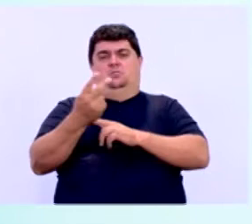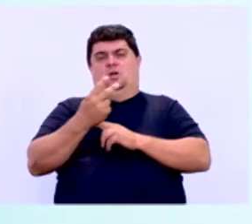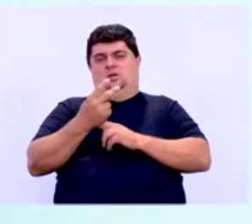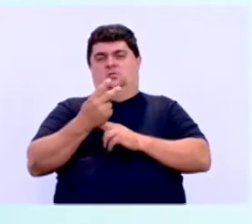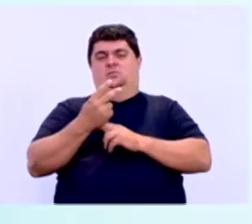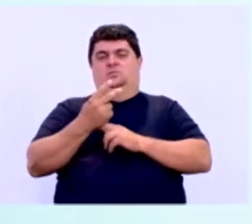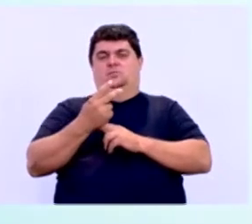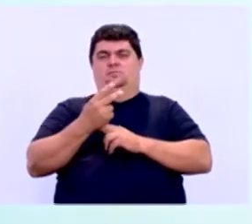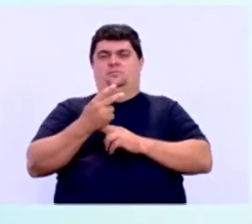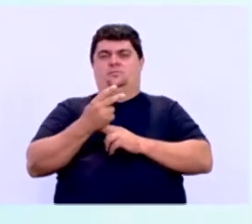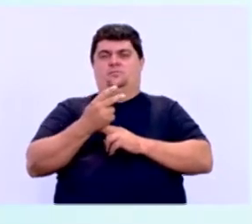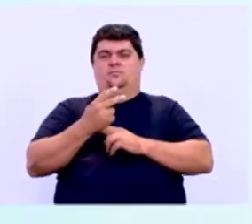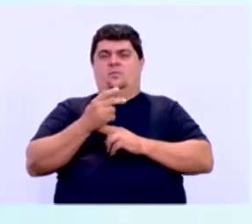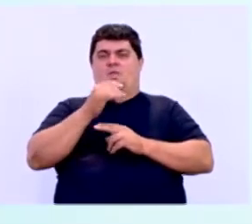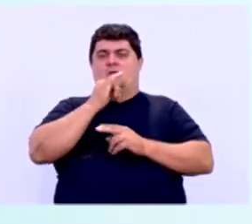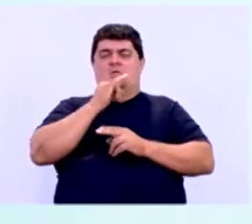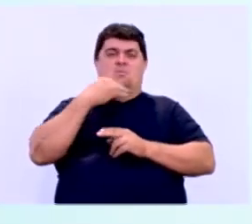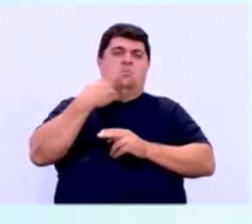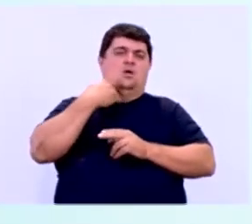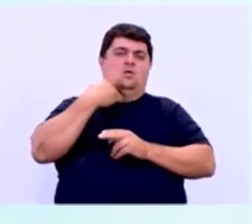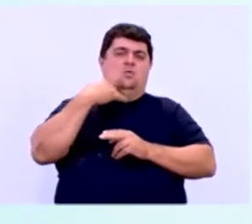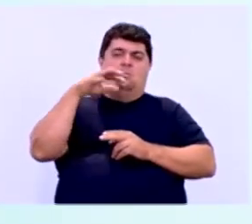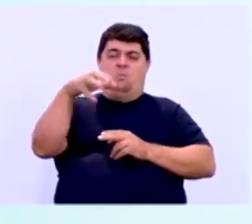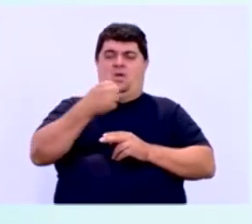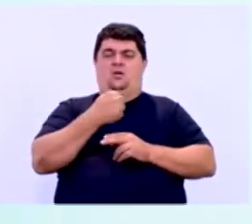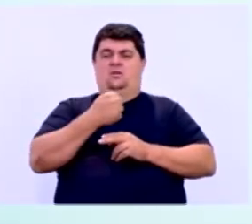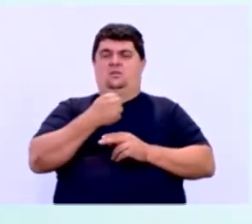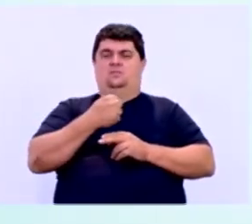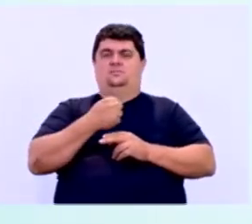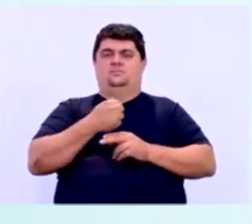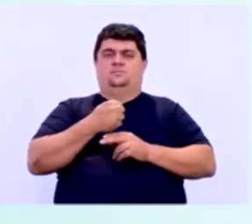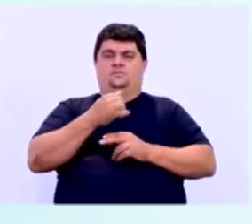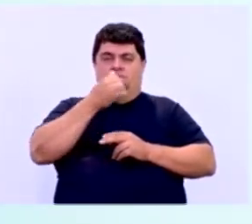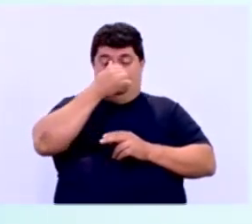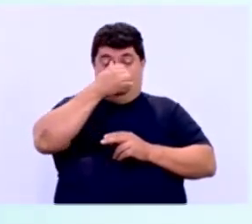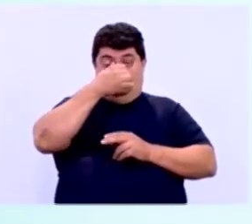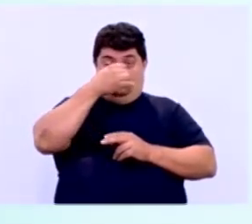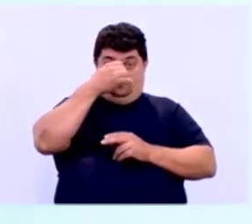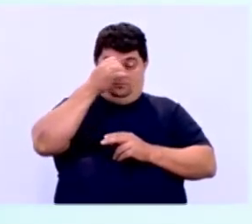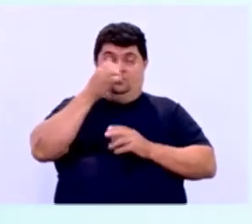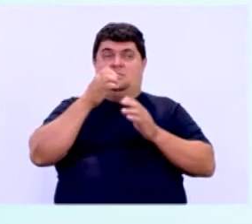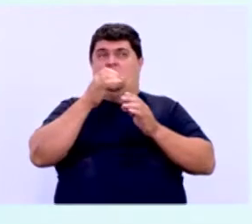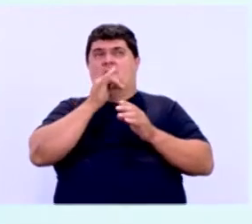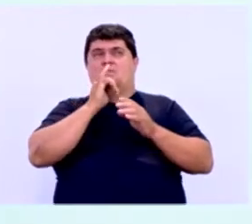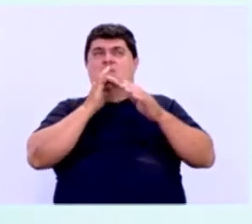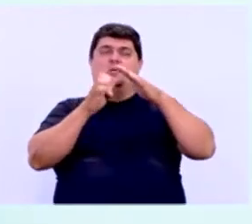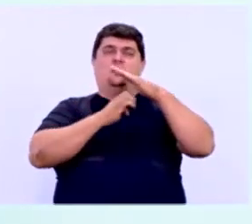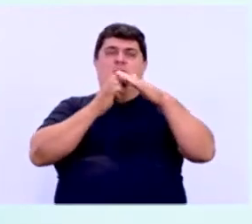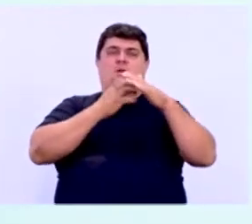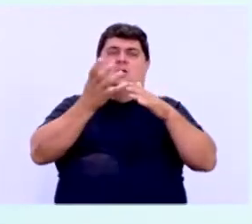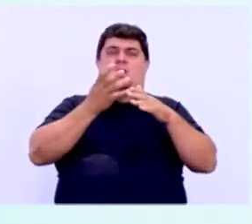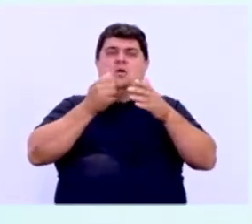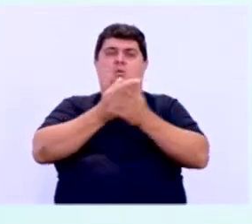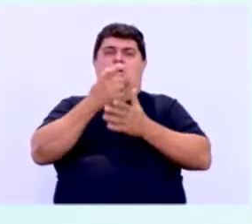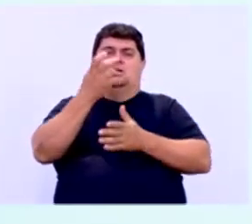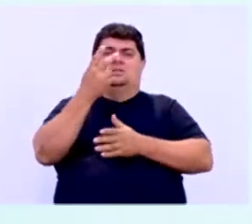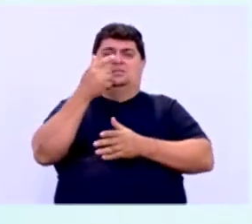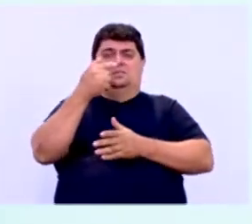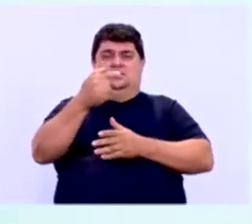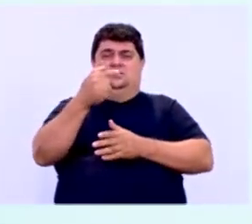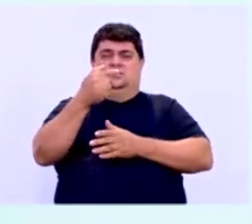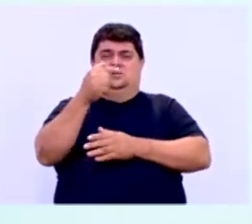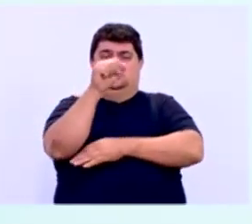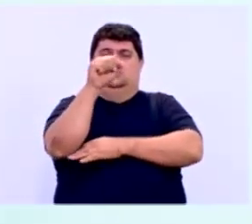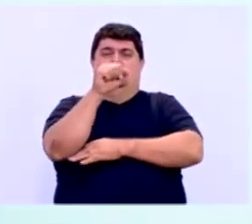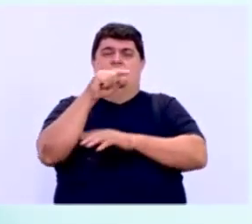mercado, por exemplo, através de um banco, né? Um exemplo, a minha empresa quer comprar 7 veículos, né? Mas a minha